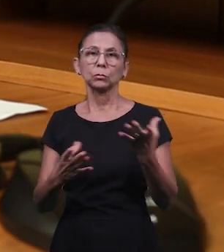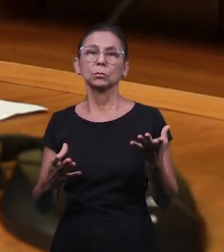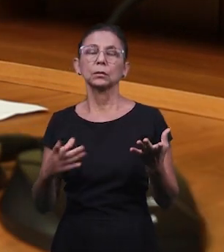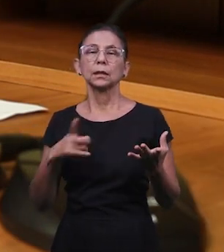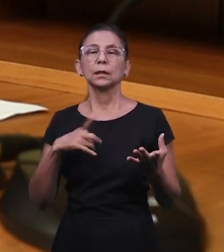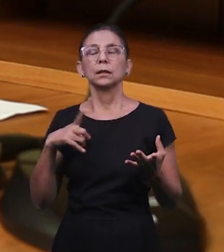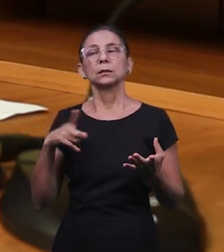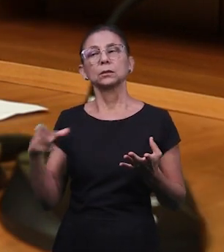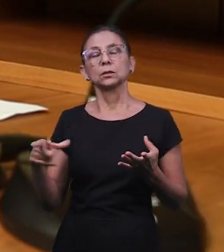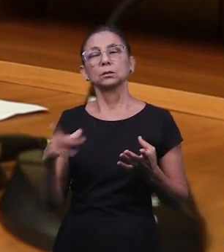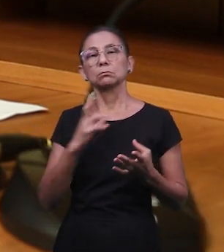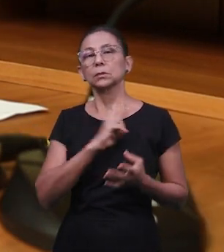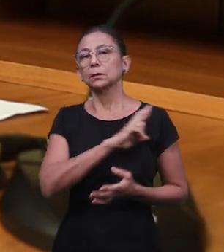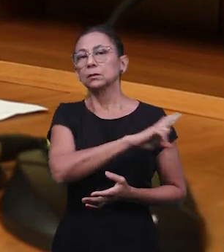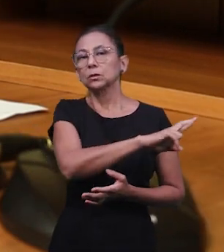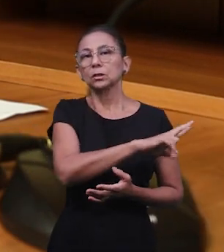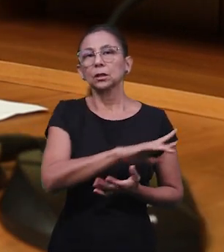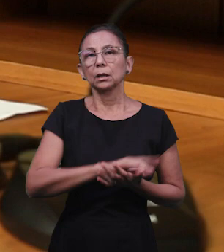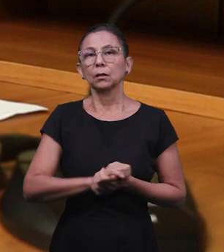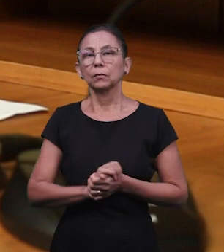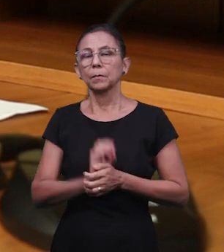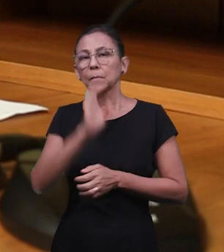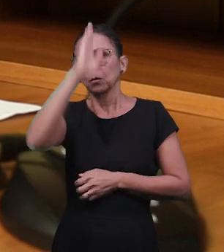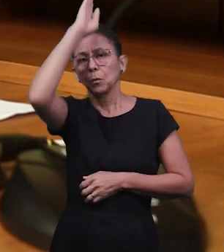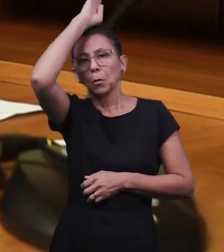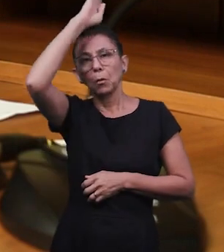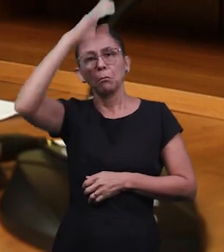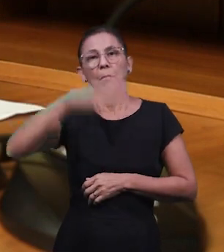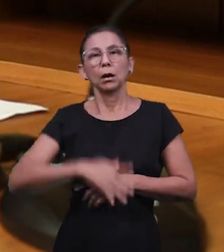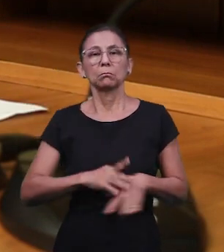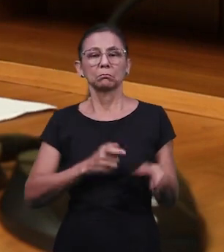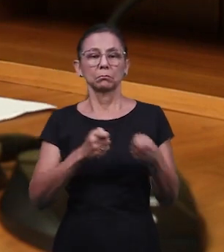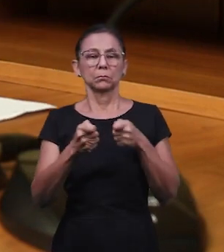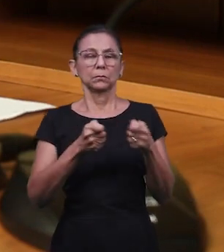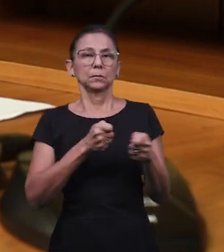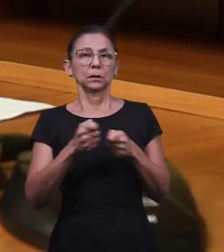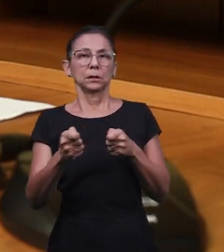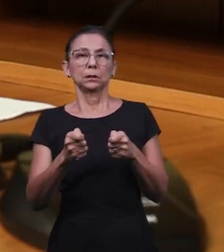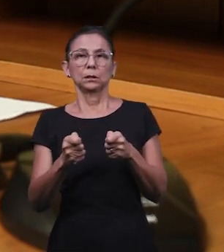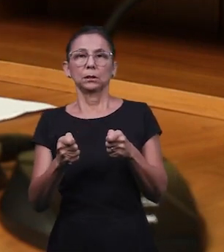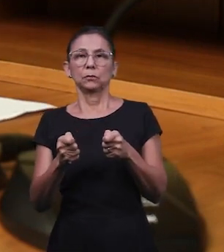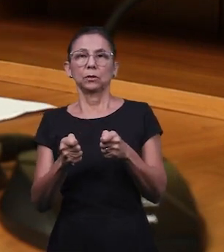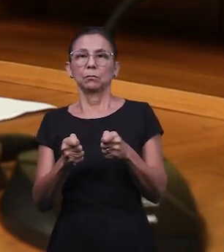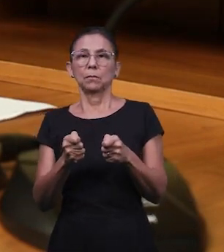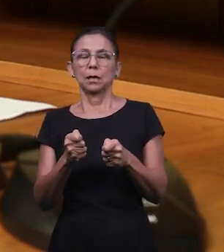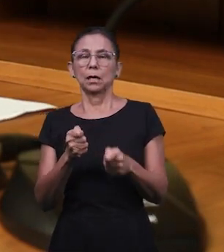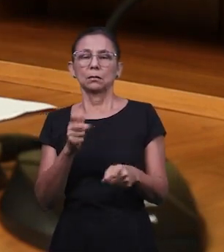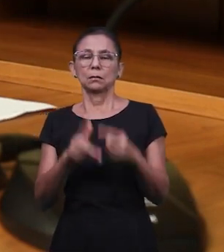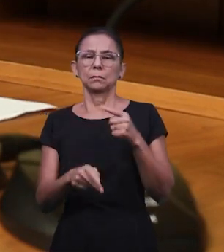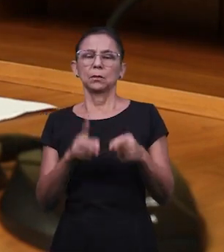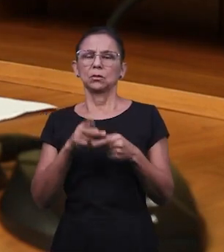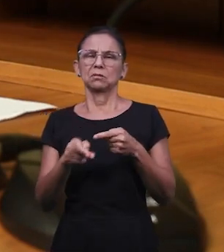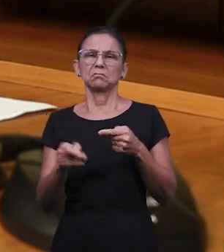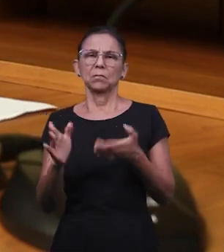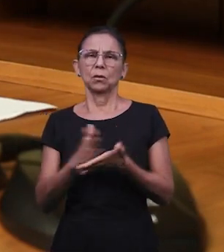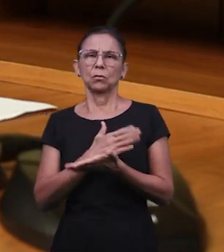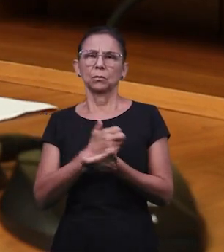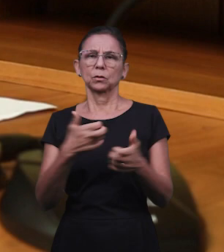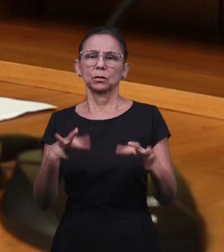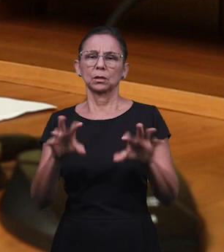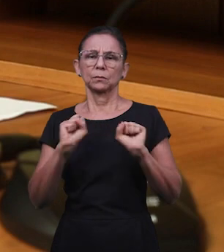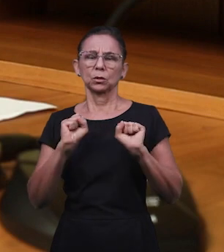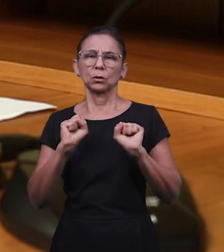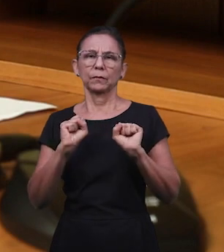a religião deles. O romano, ele dominava, mas não interferia. Ele até absorvia algumas coisas,